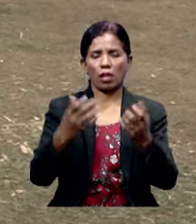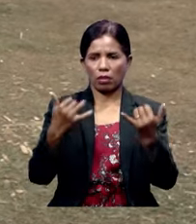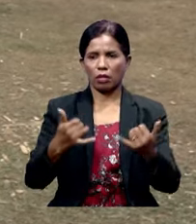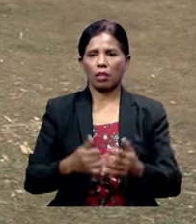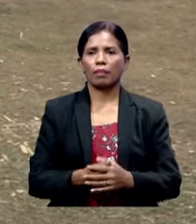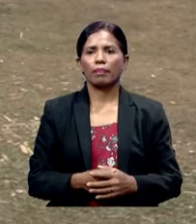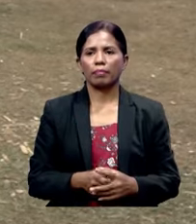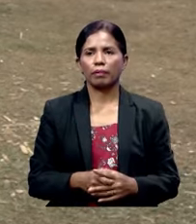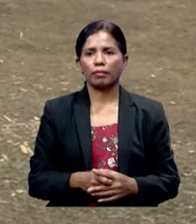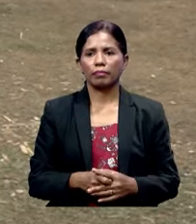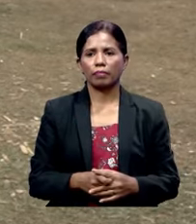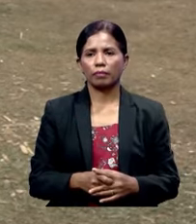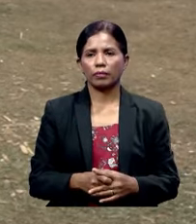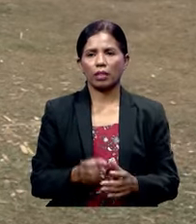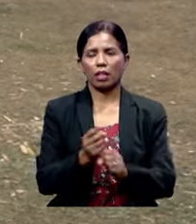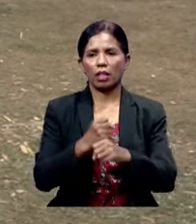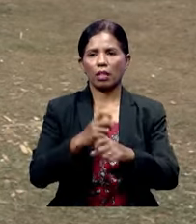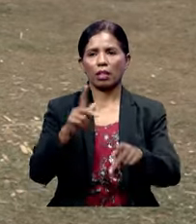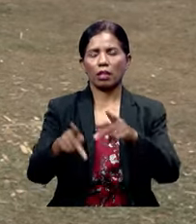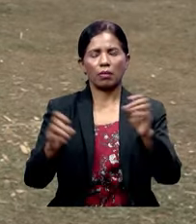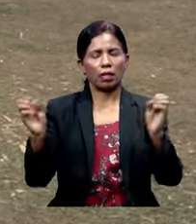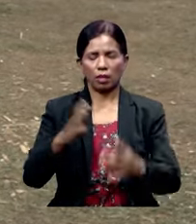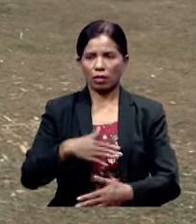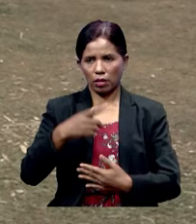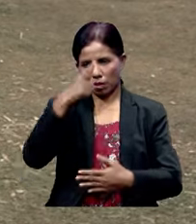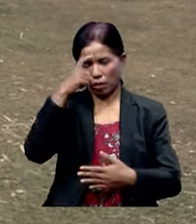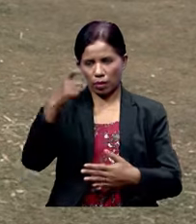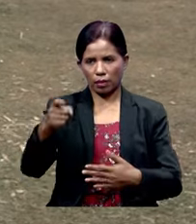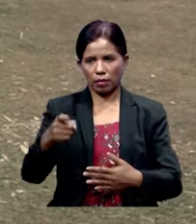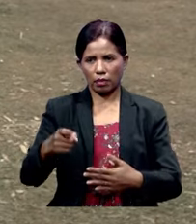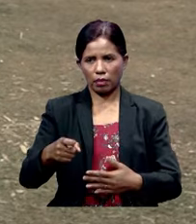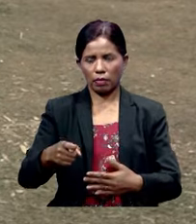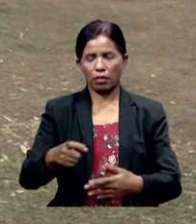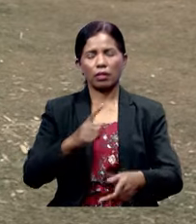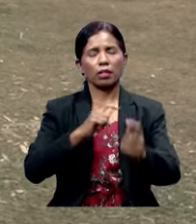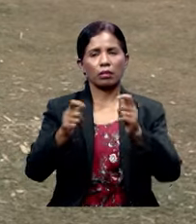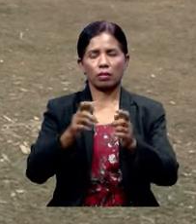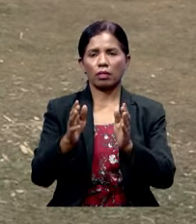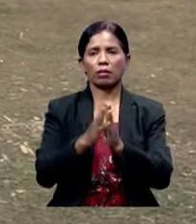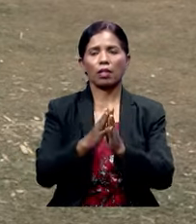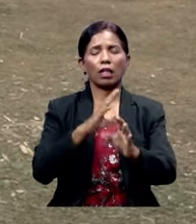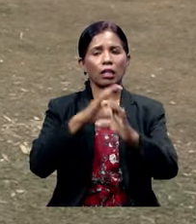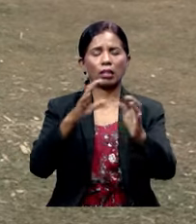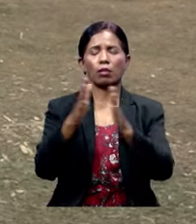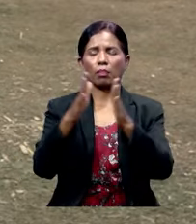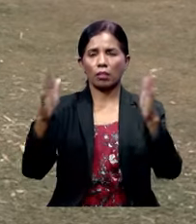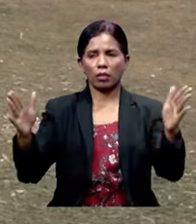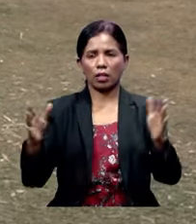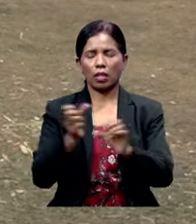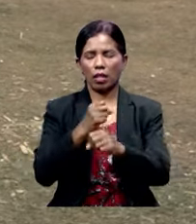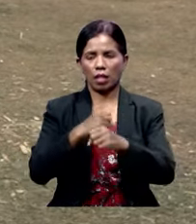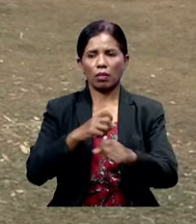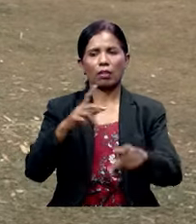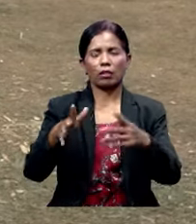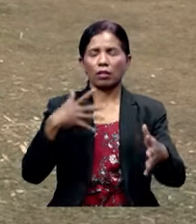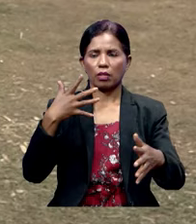halo komunidade sir la dun contente tamba prejudica ho transport sir bot ne halo rera hon sir komunidade sir atu i